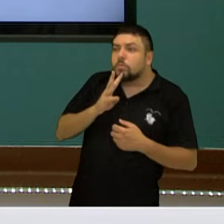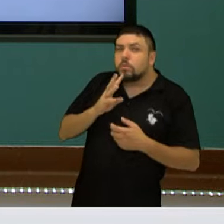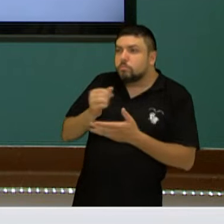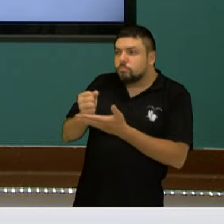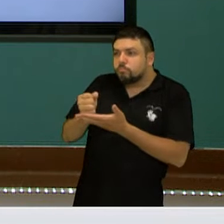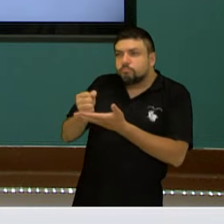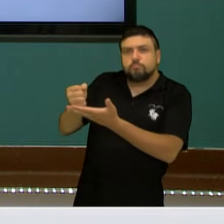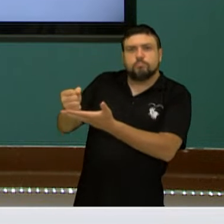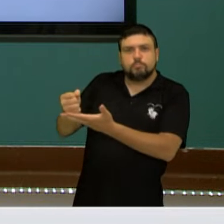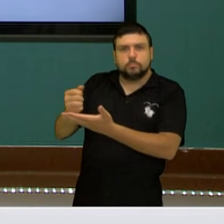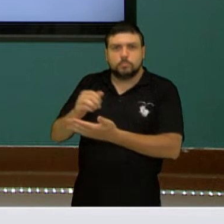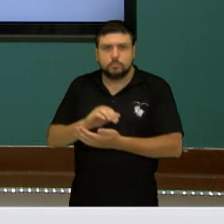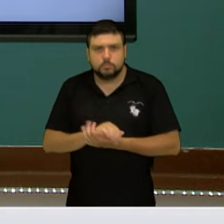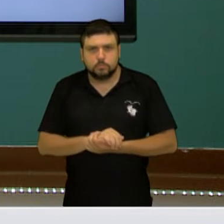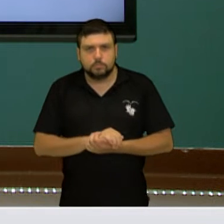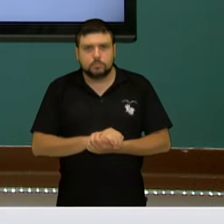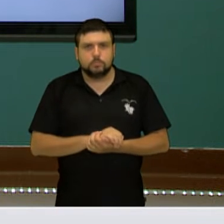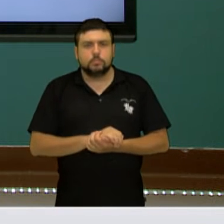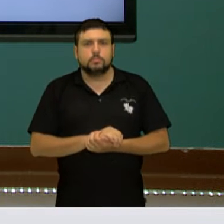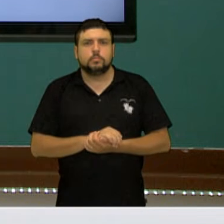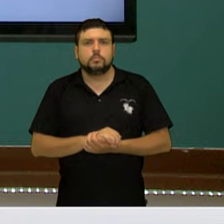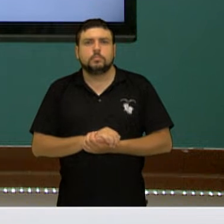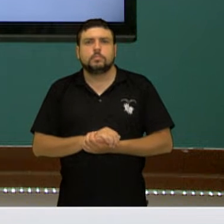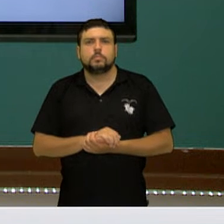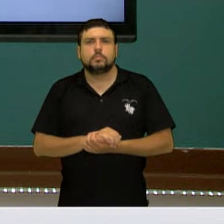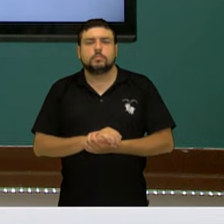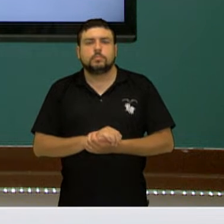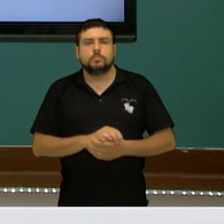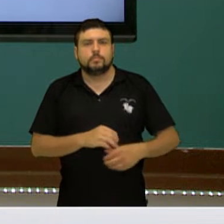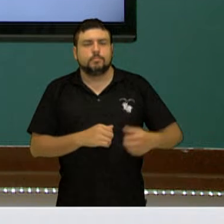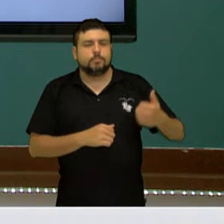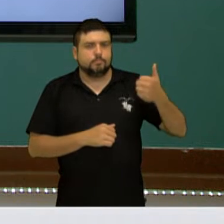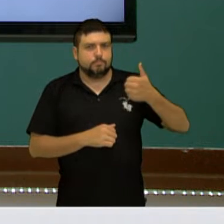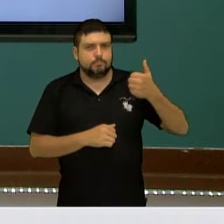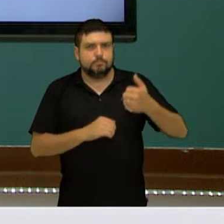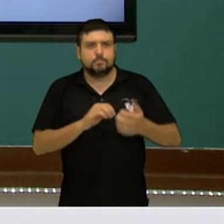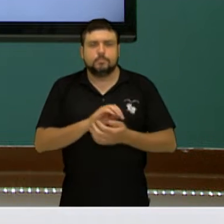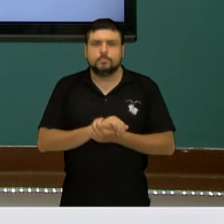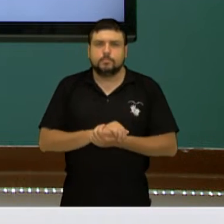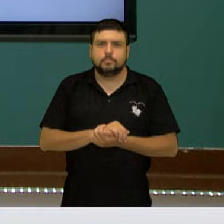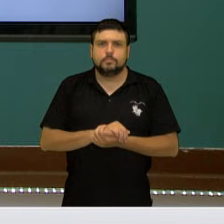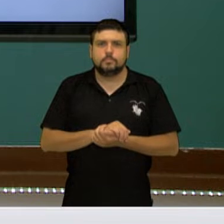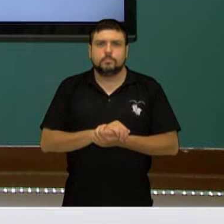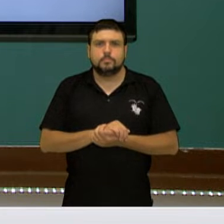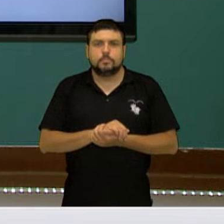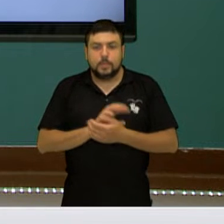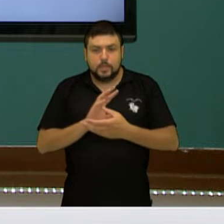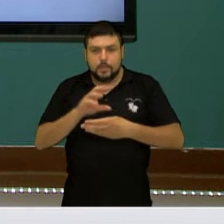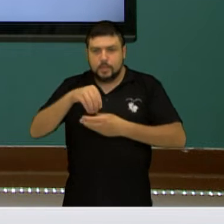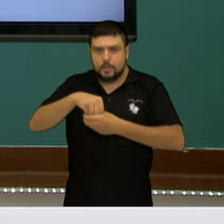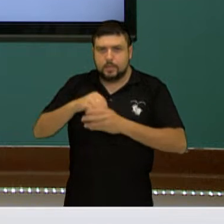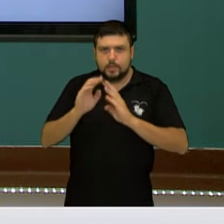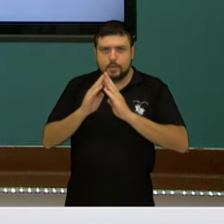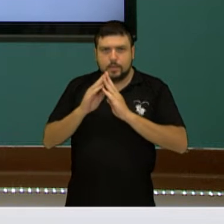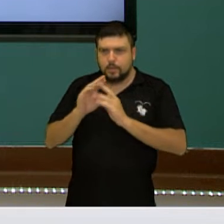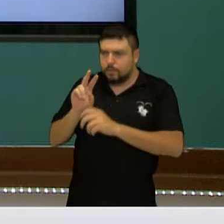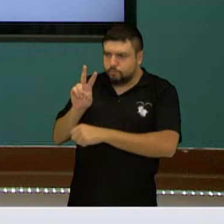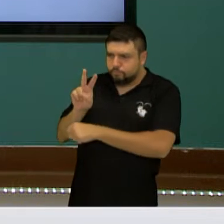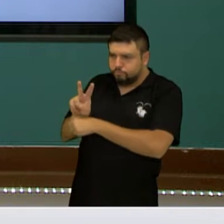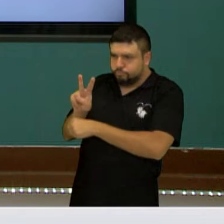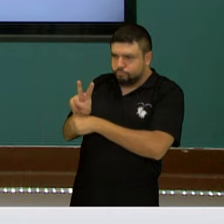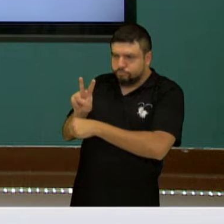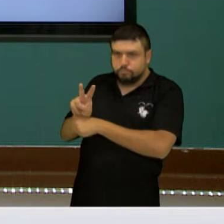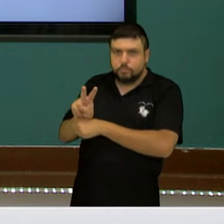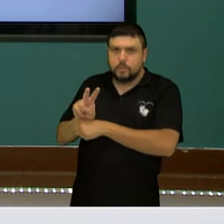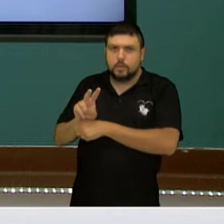essa situação, ok? Primeiro quadro ali, ó, pessoa cuidando do paciente em casa. Então, não